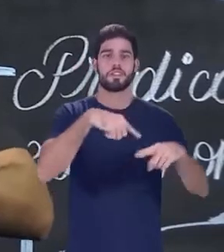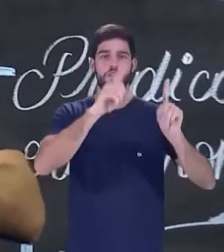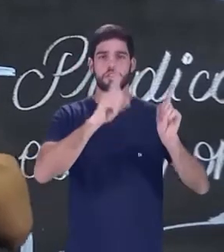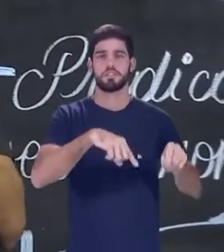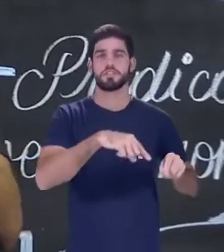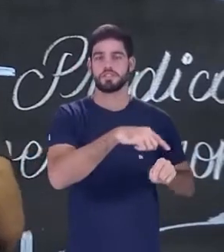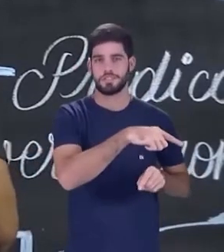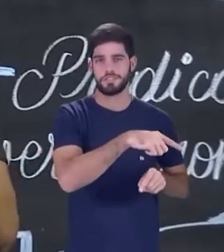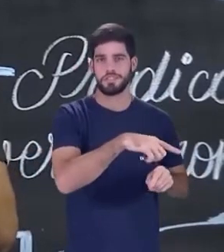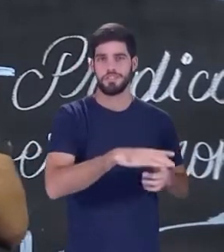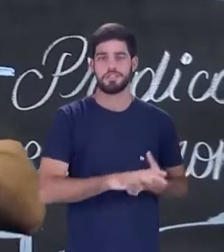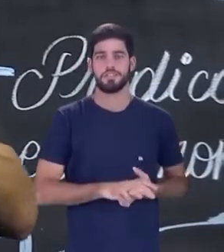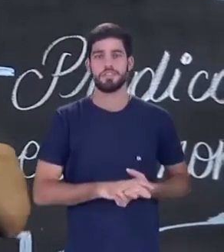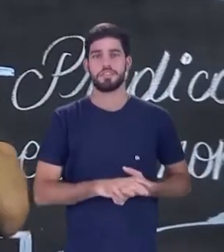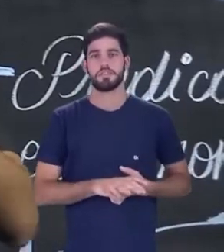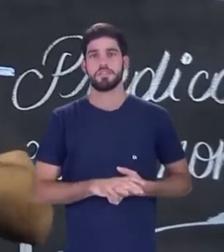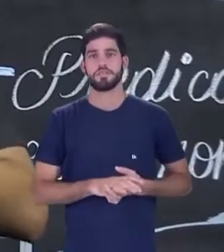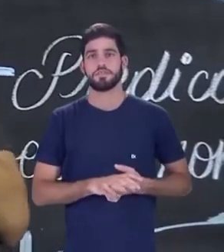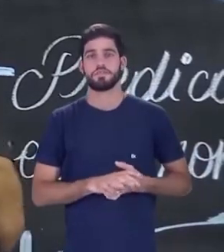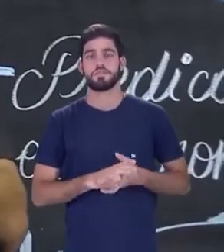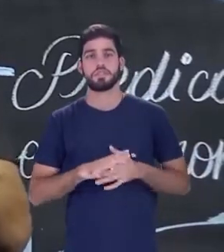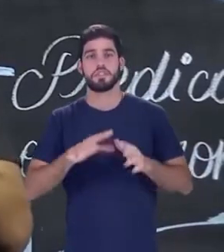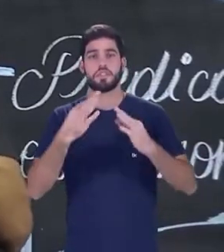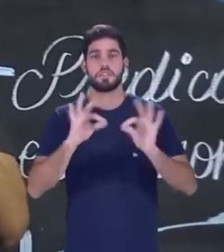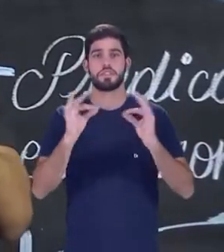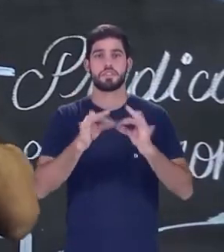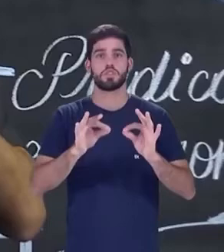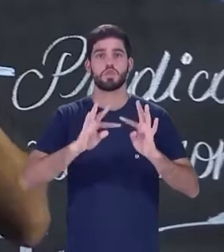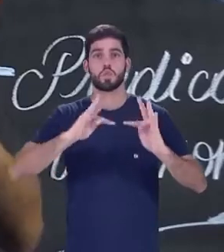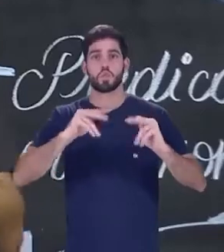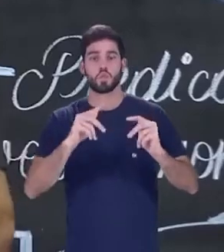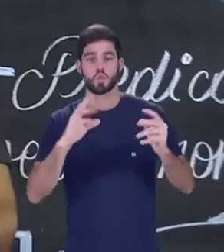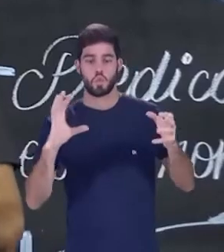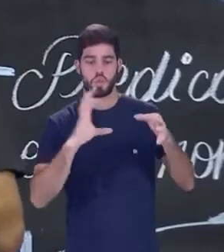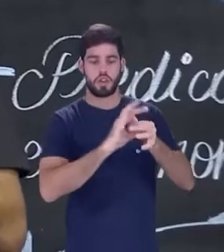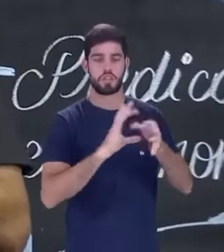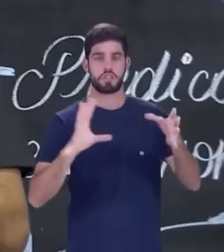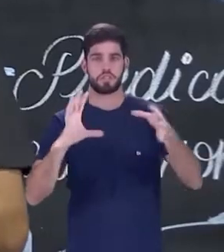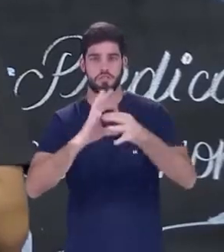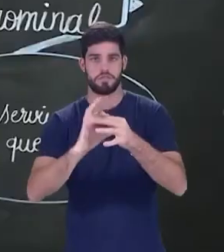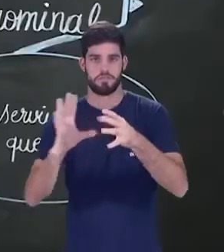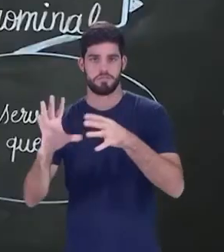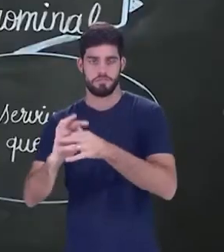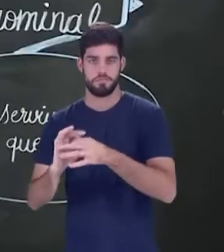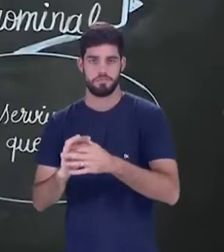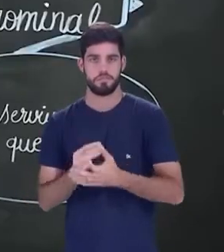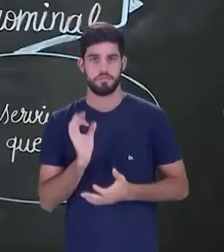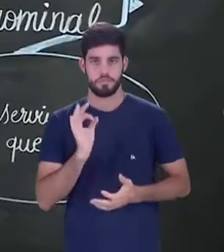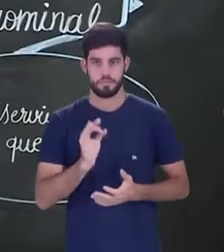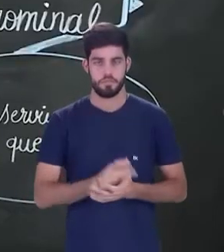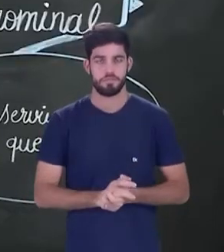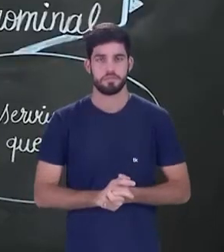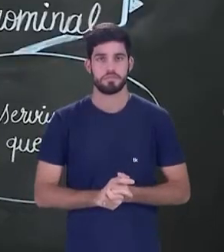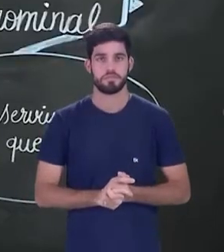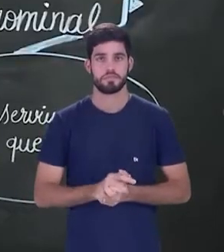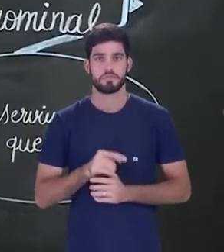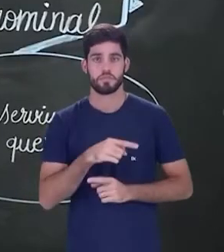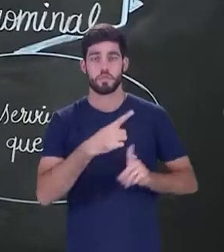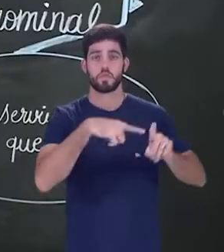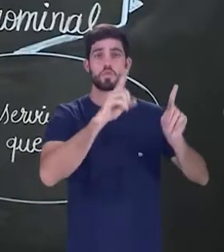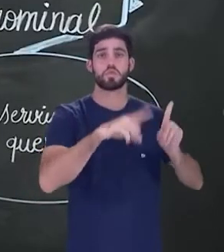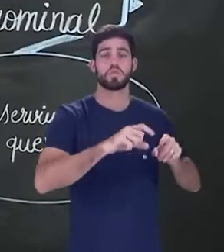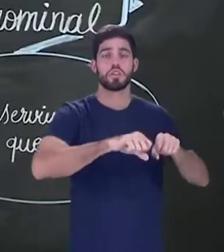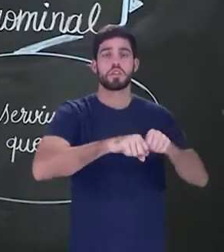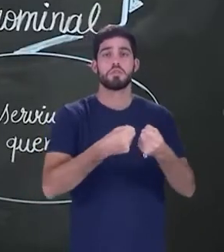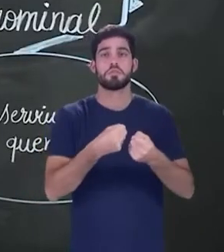saber quem é o sujeito. Lembra que na análise sintática tudo é relacional. Eu preciso fazer uma relação entre os termos. Então, os funcionários quebraram